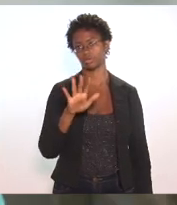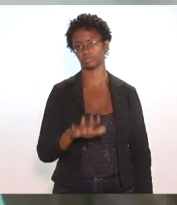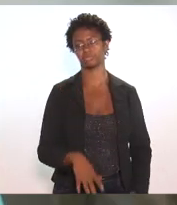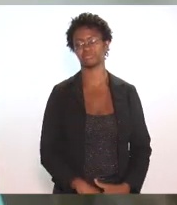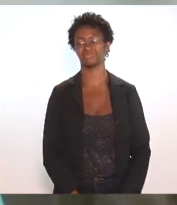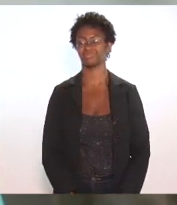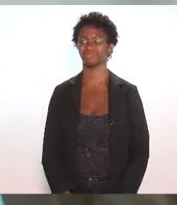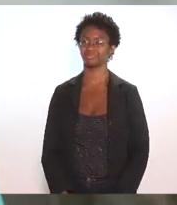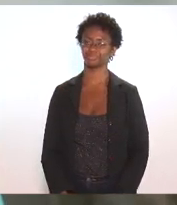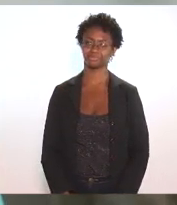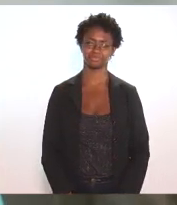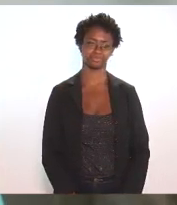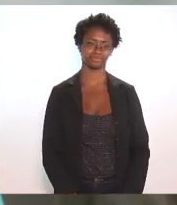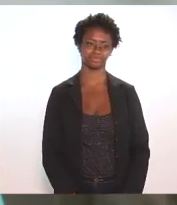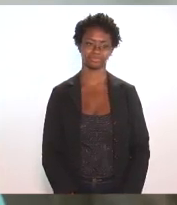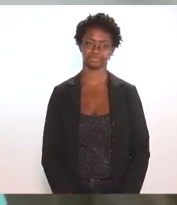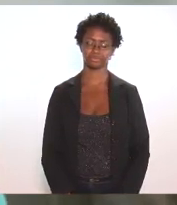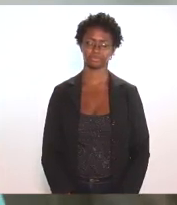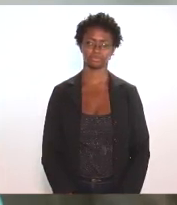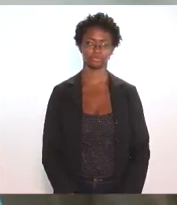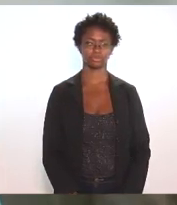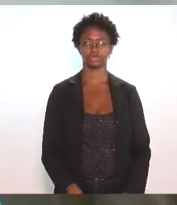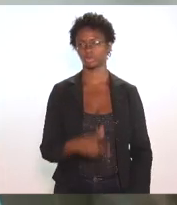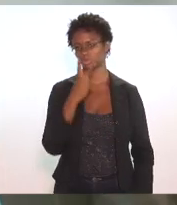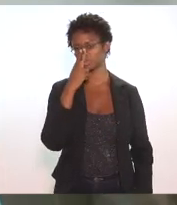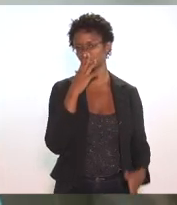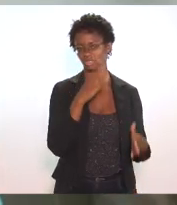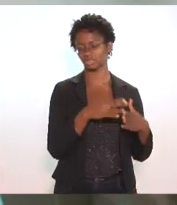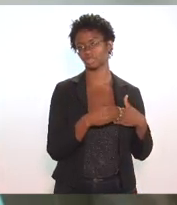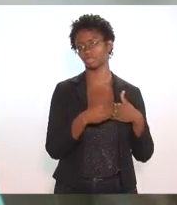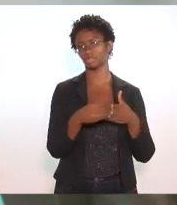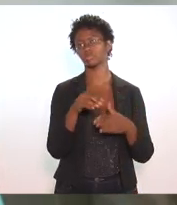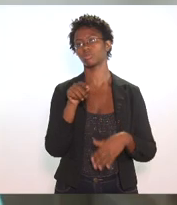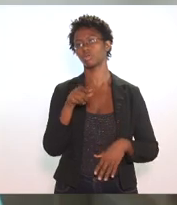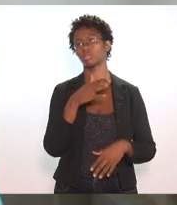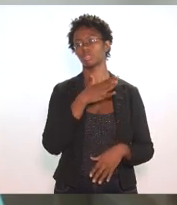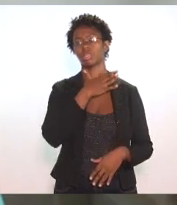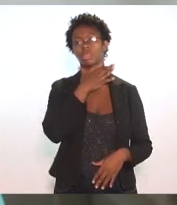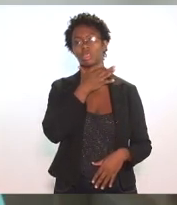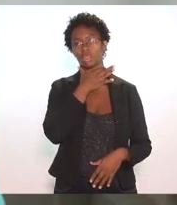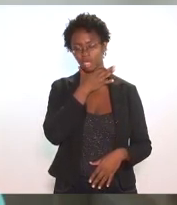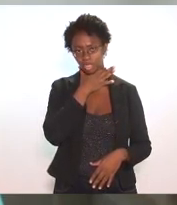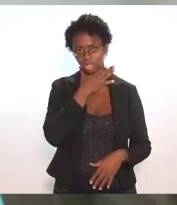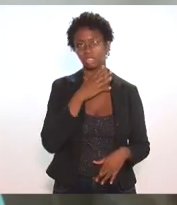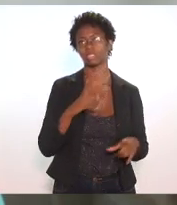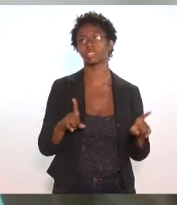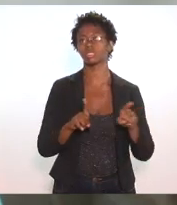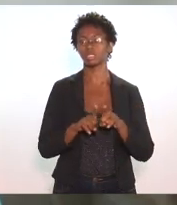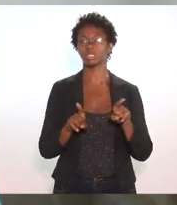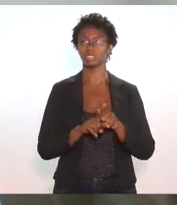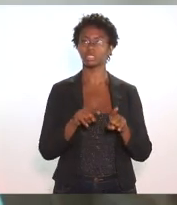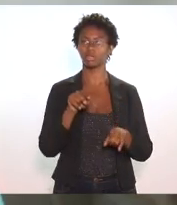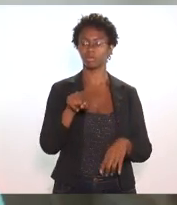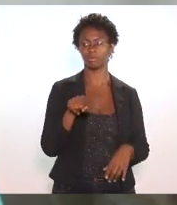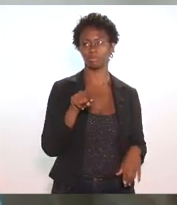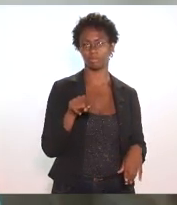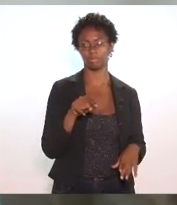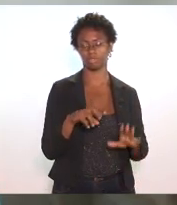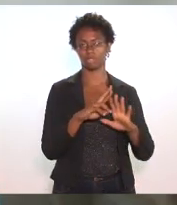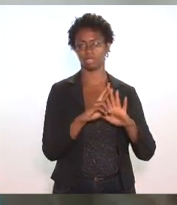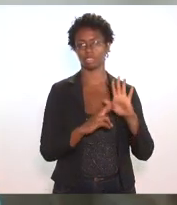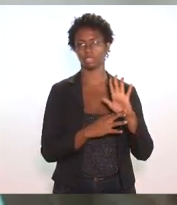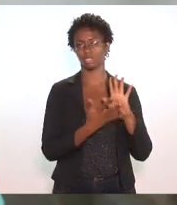nos levou a esse caos. E que este receituário, se